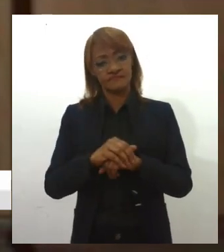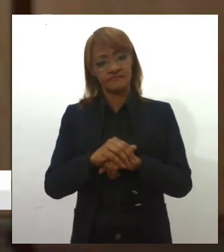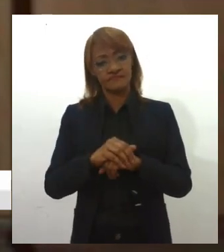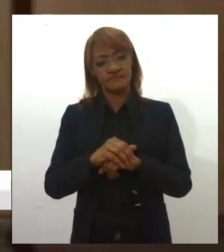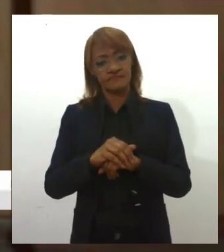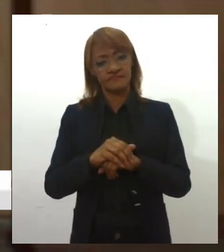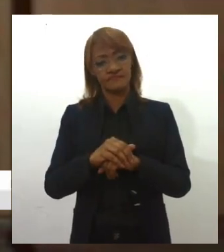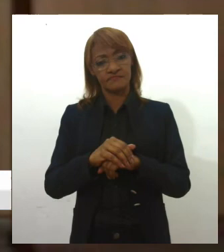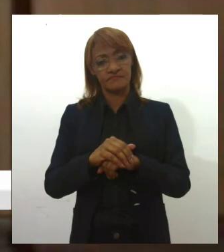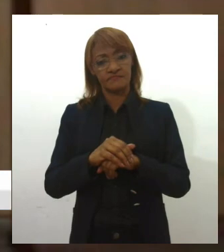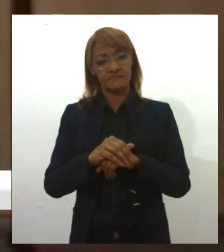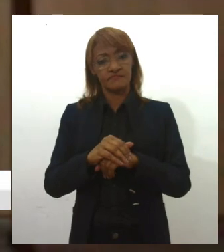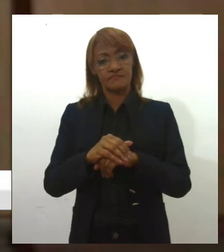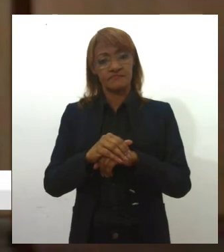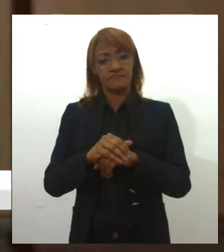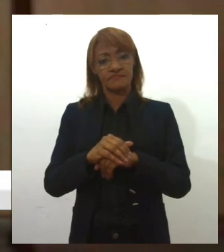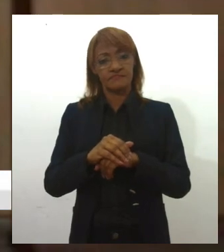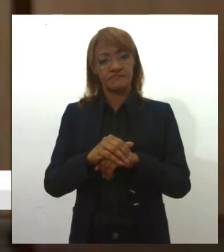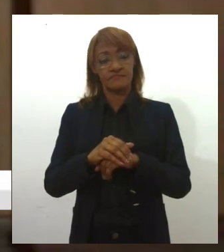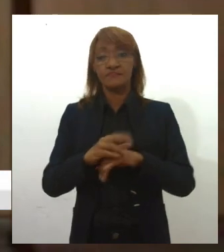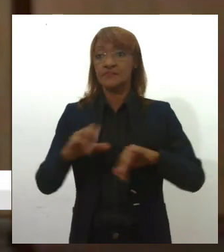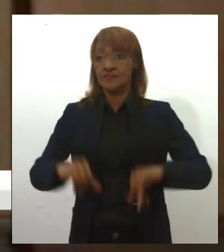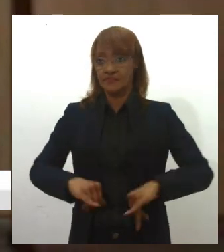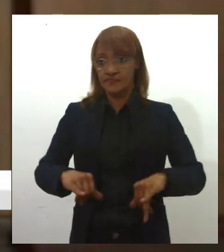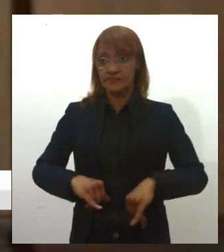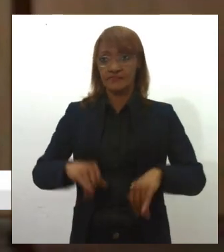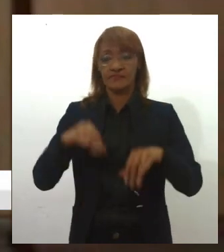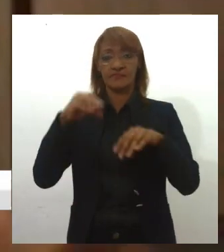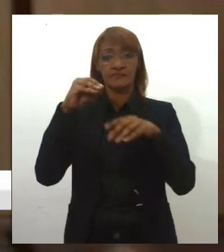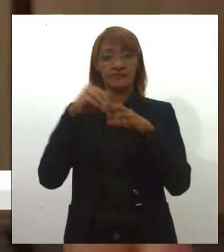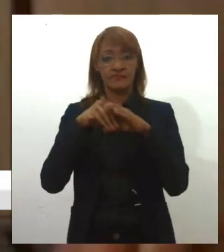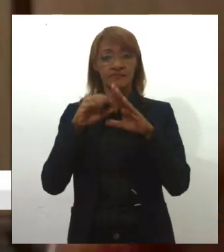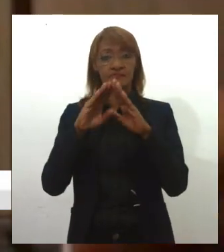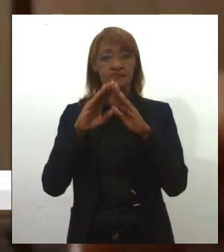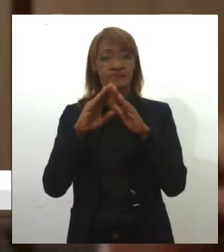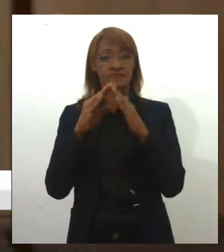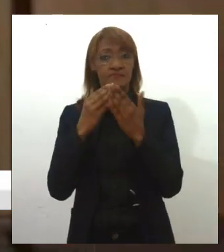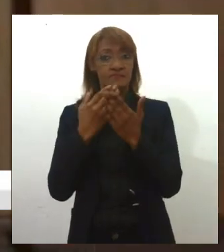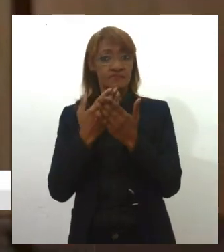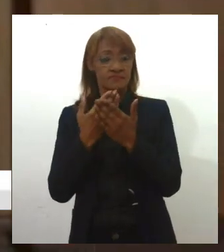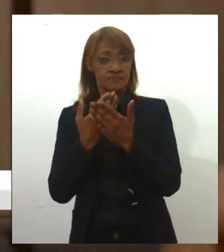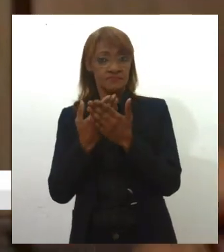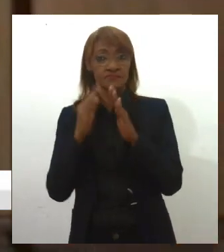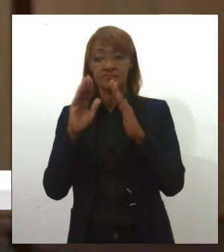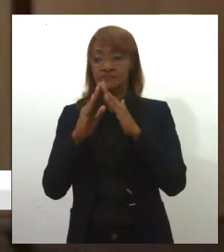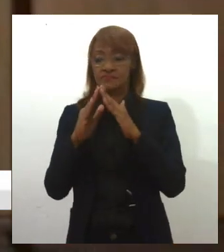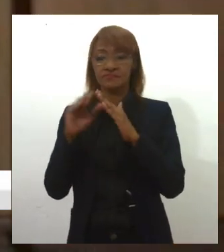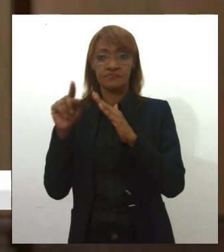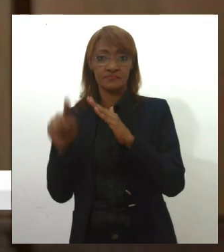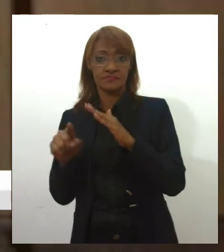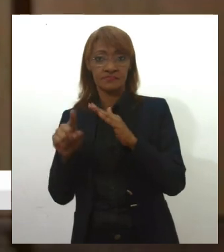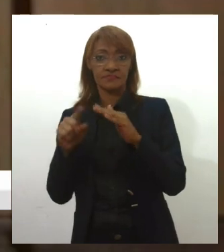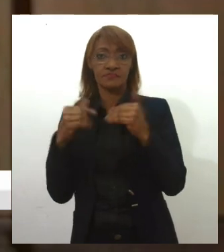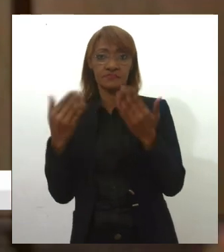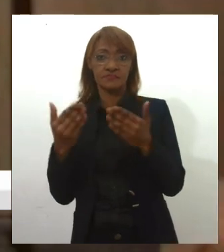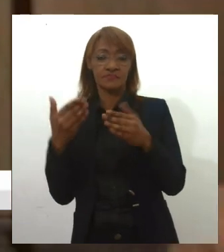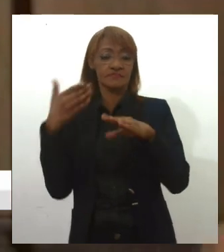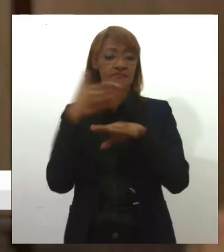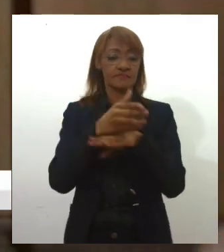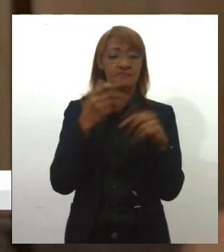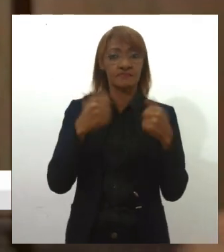exercida dentro do ambiente familiar é a escola. E a escola é o primeiro agente,